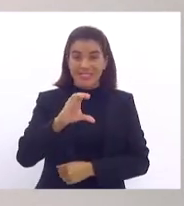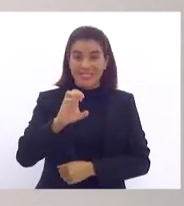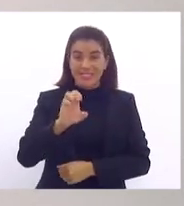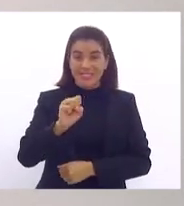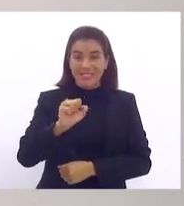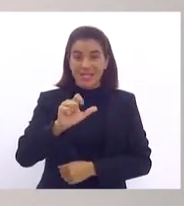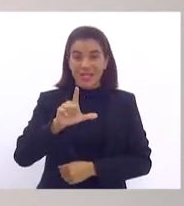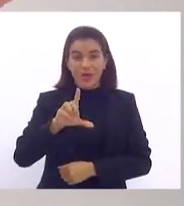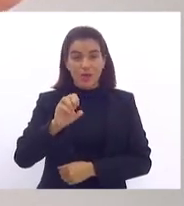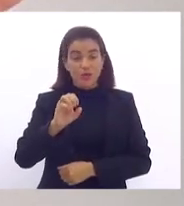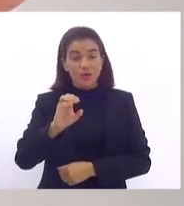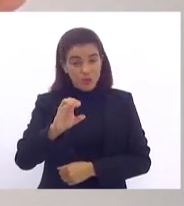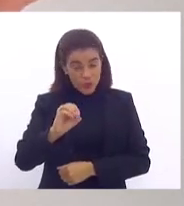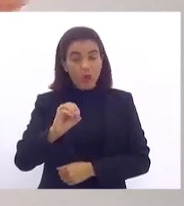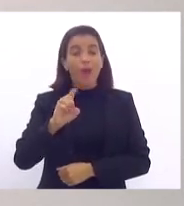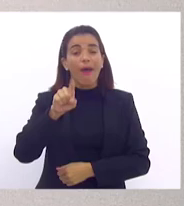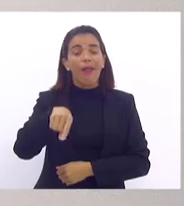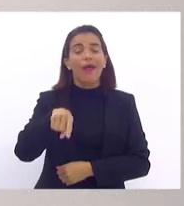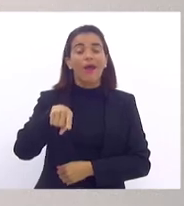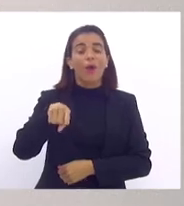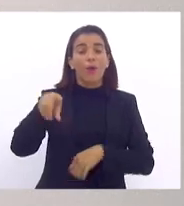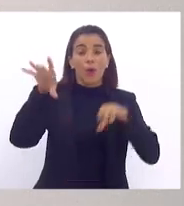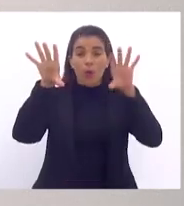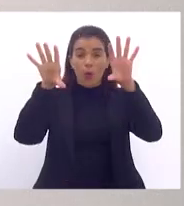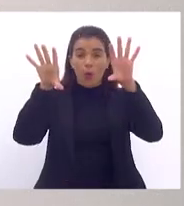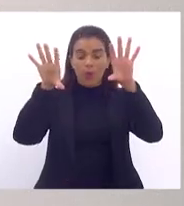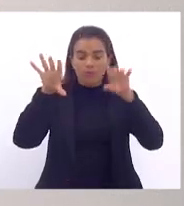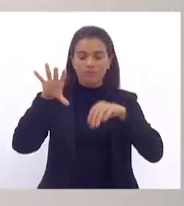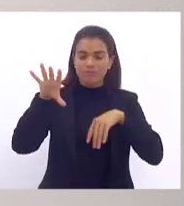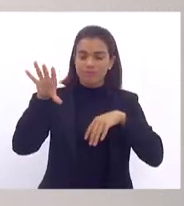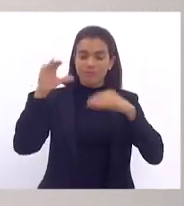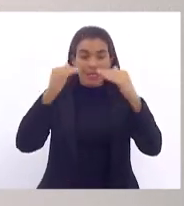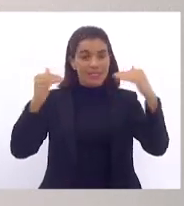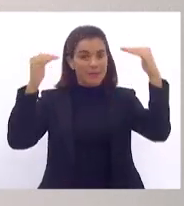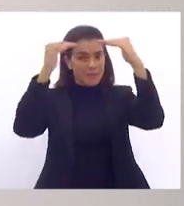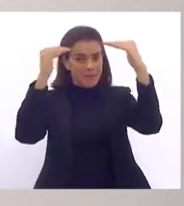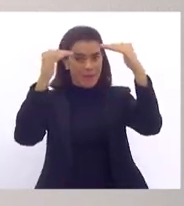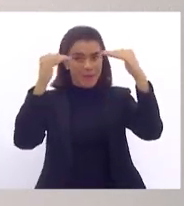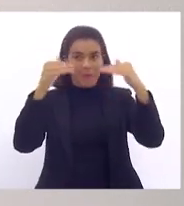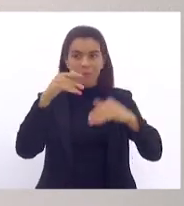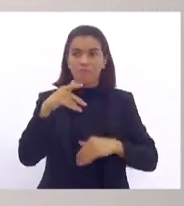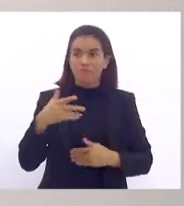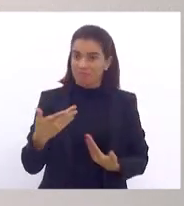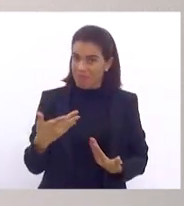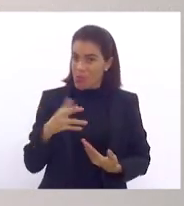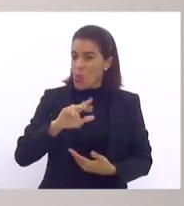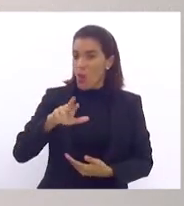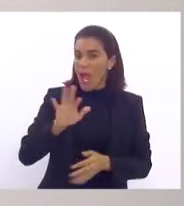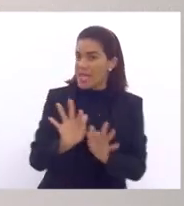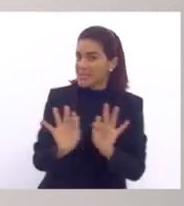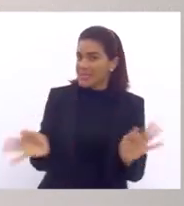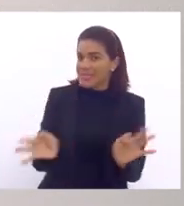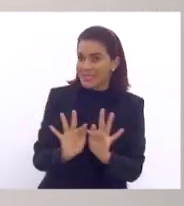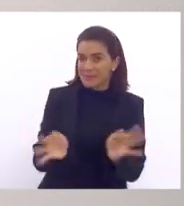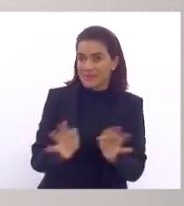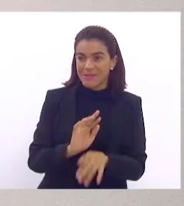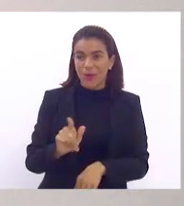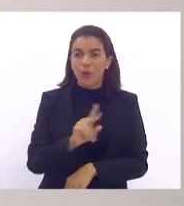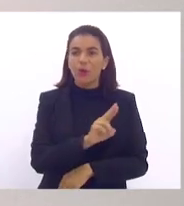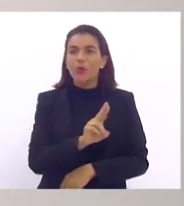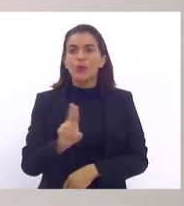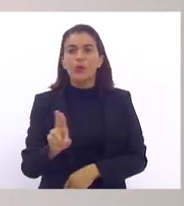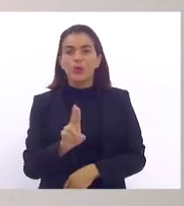era um desembargador ex-presidente da ambb não era pouca coisa não o nome